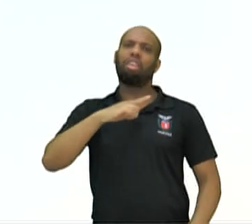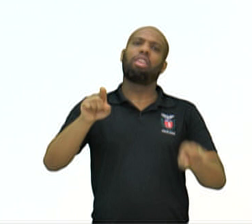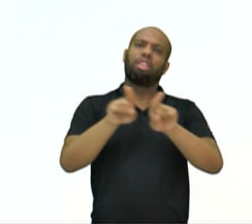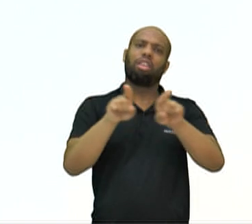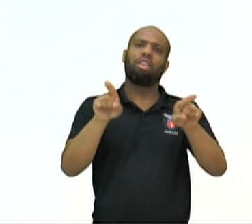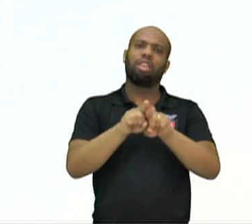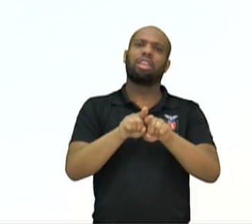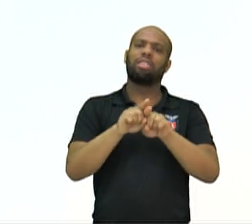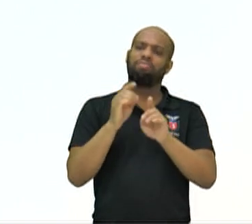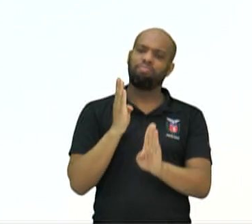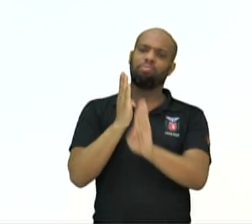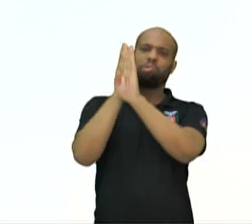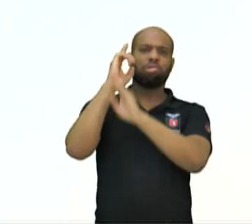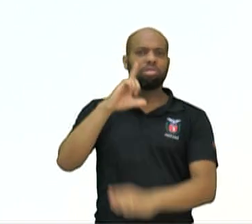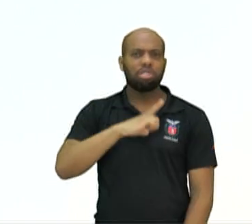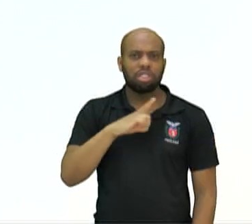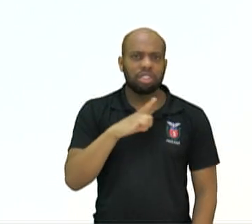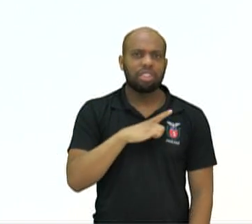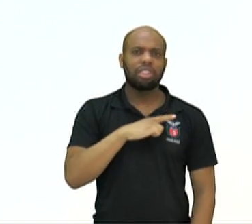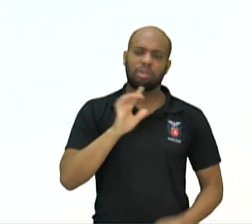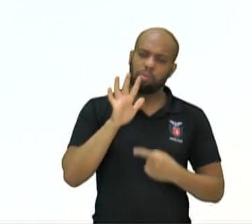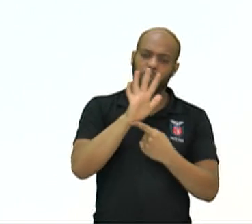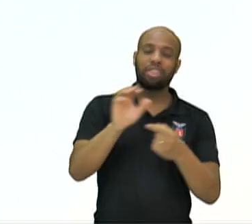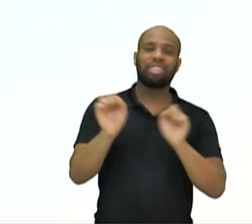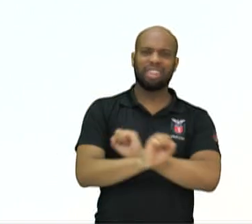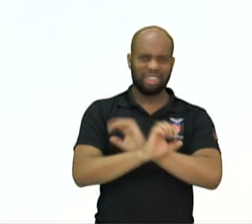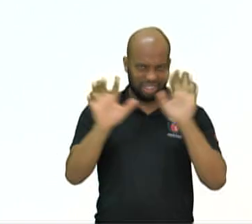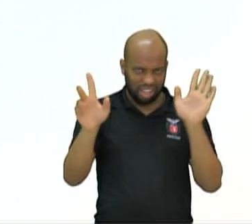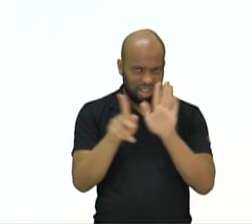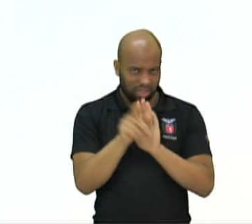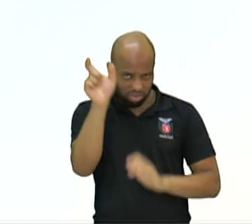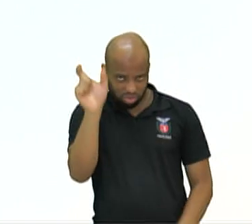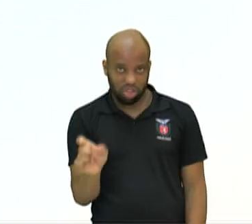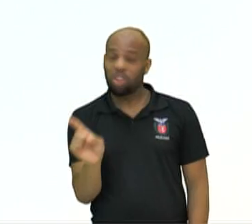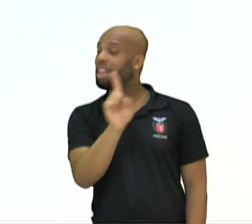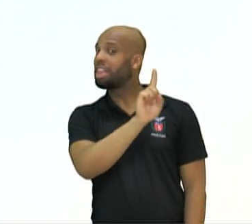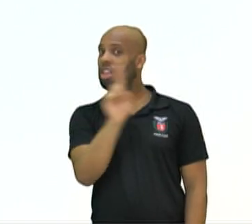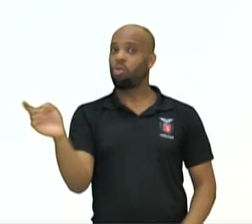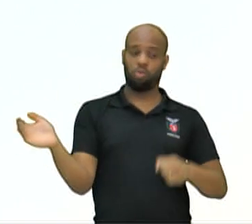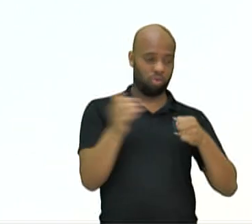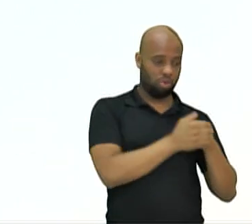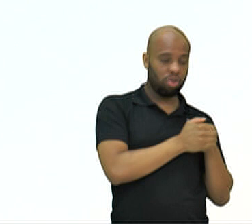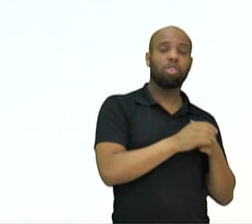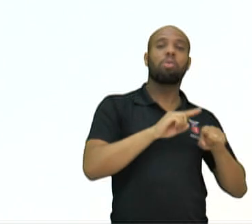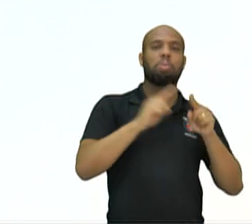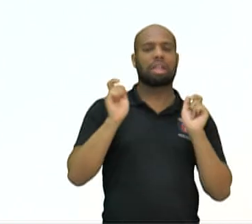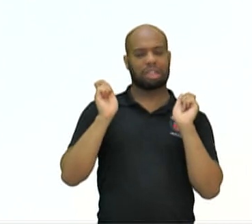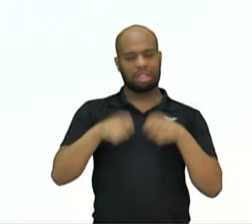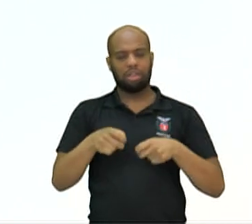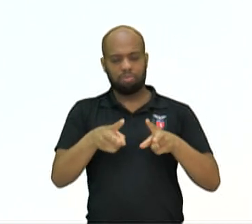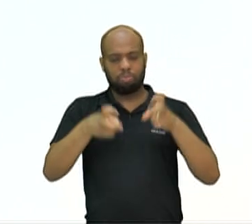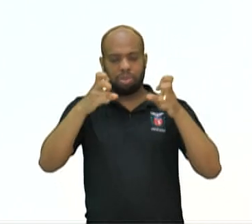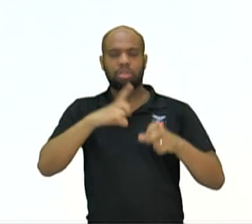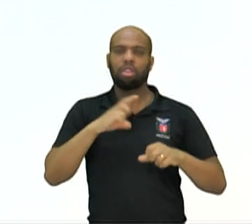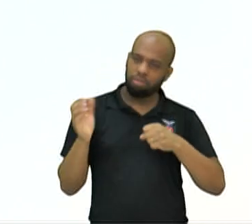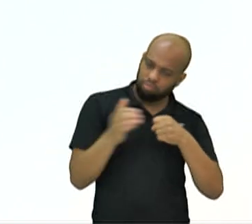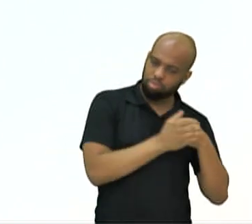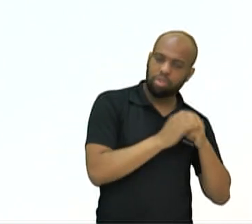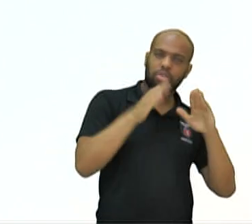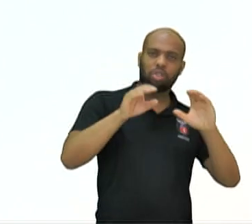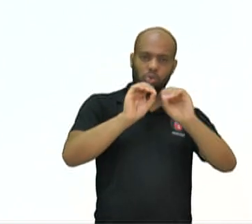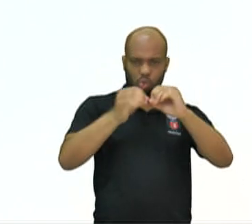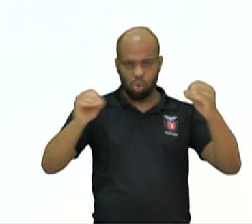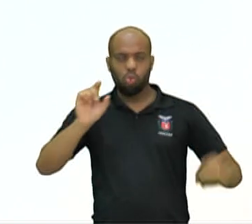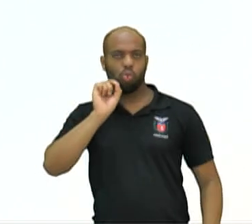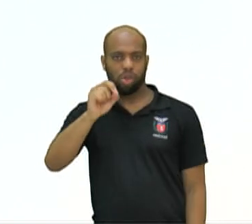a identificação explícita do sujeito? Não, mas está em oculto. Então, nós chamamos essa